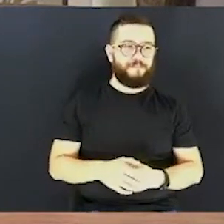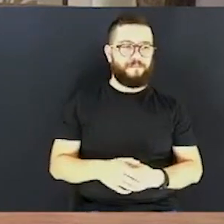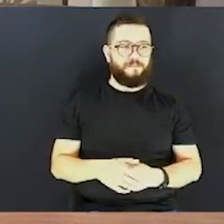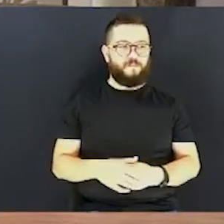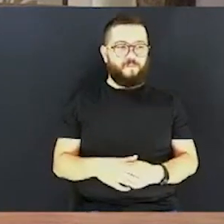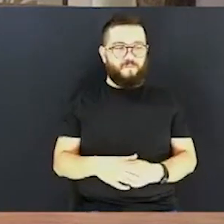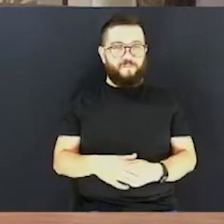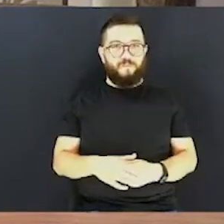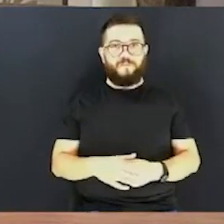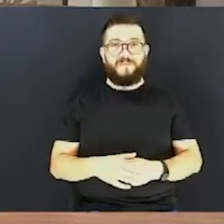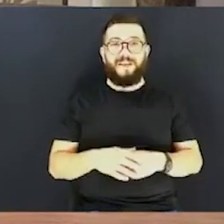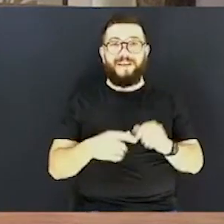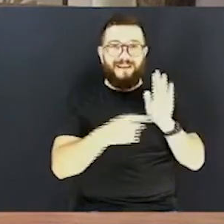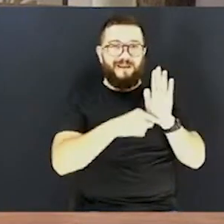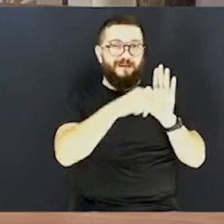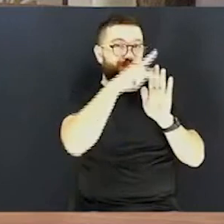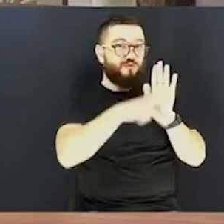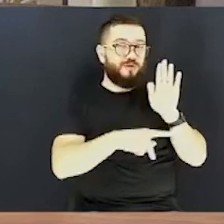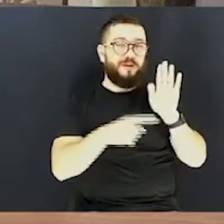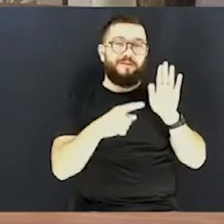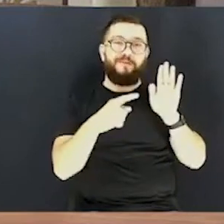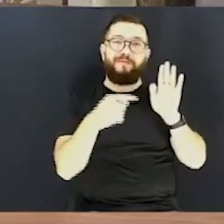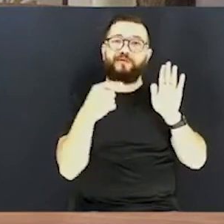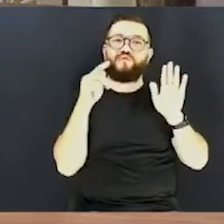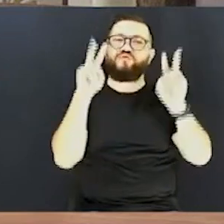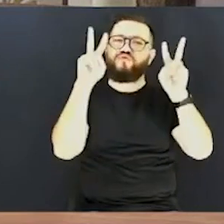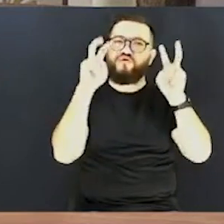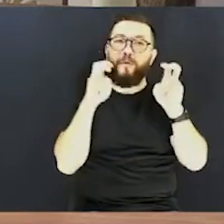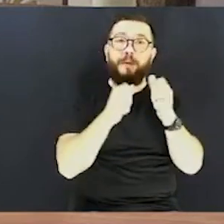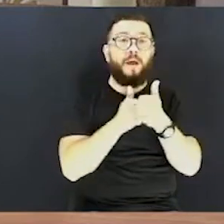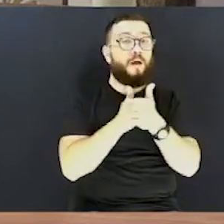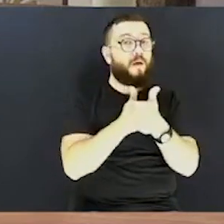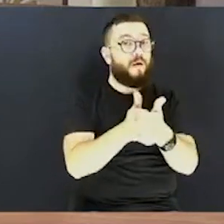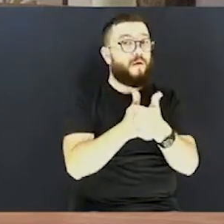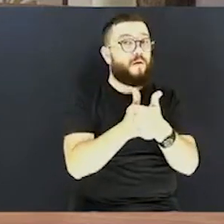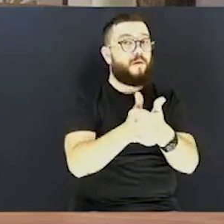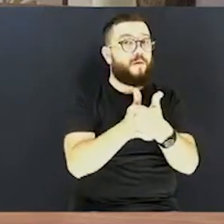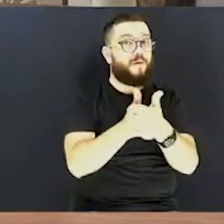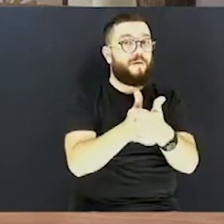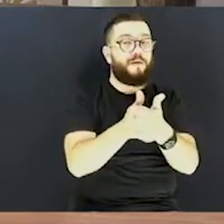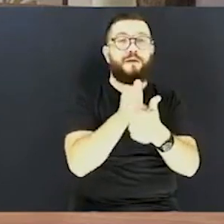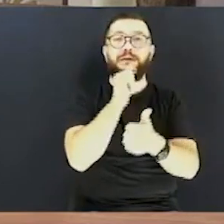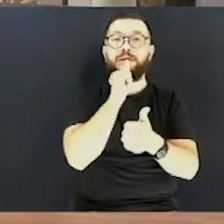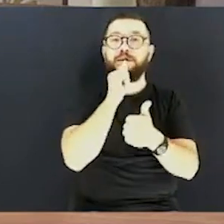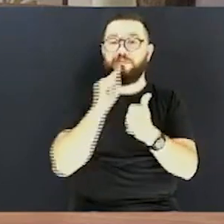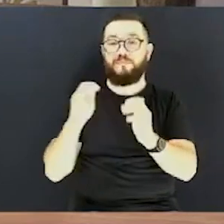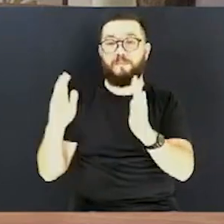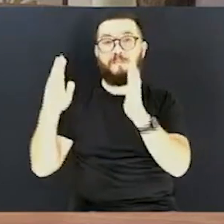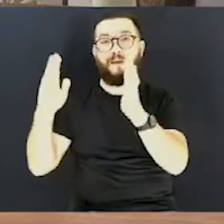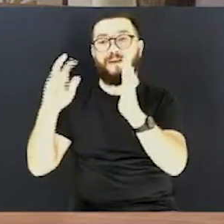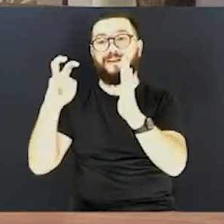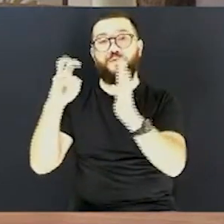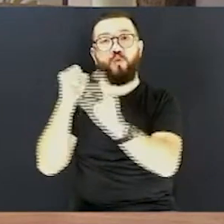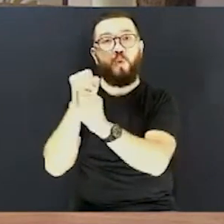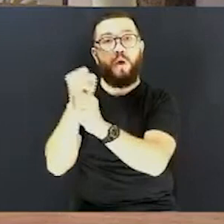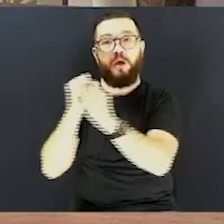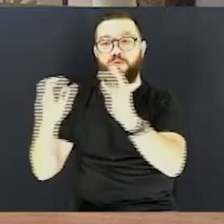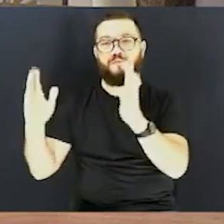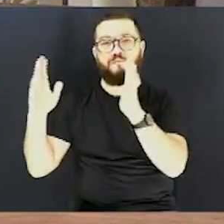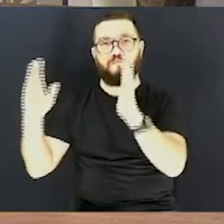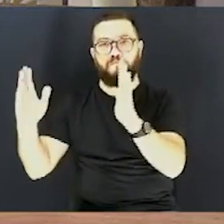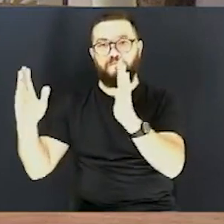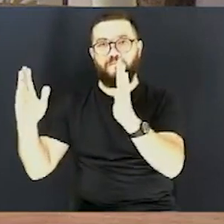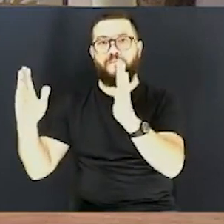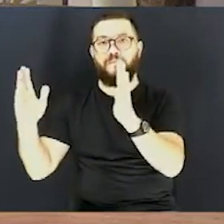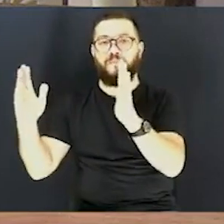lei da questão do acompanhamento, de forma que a cada 5 anos as metas sejam revistas, né?